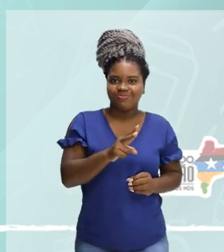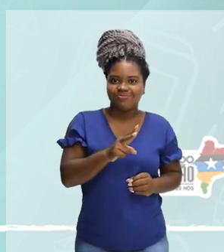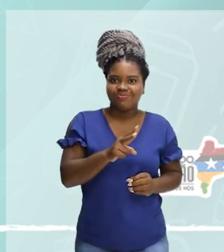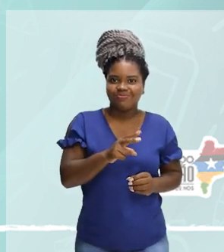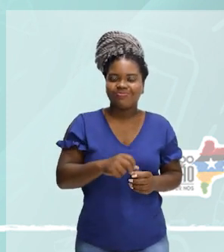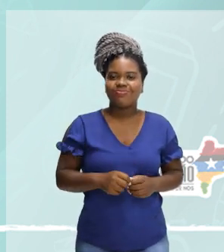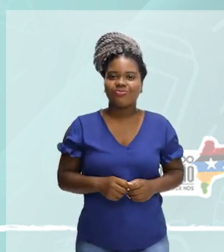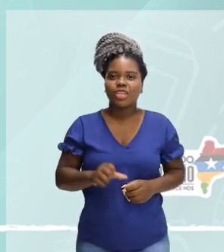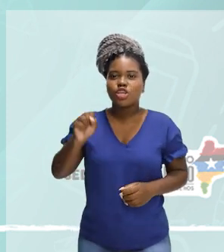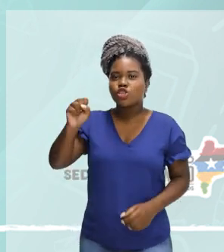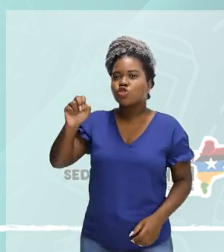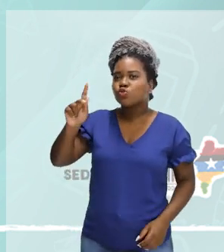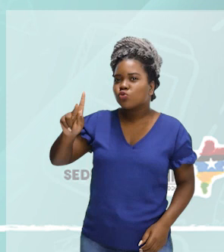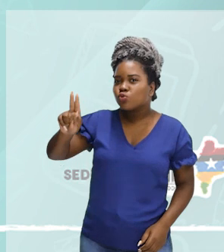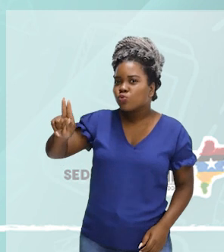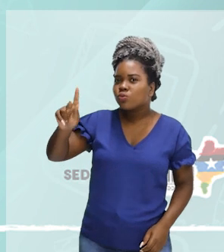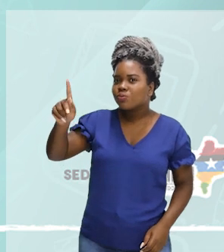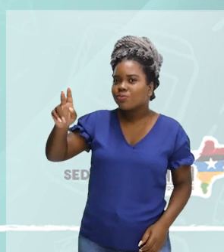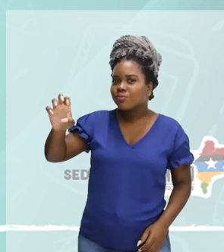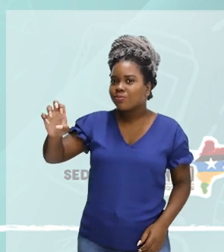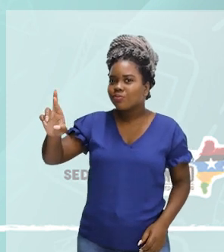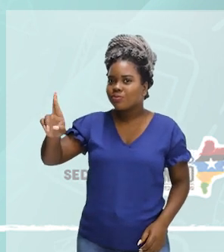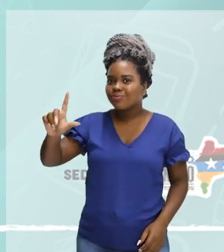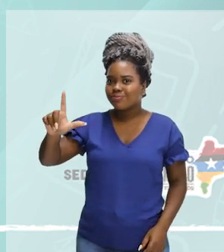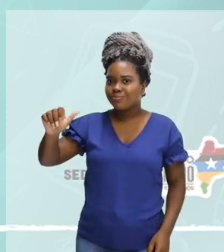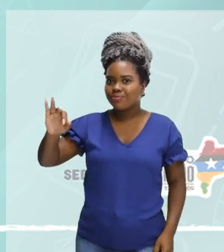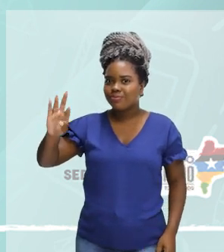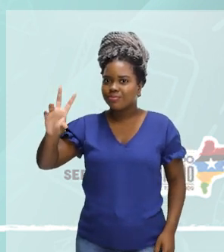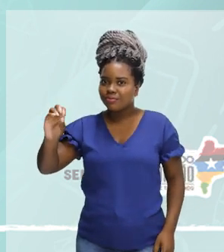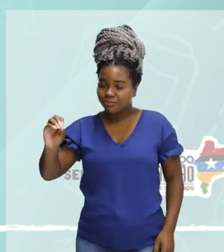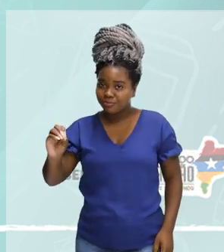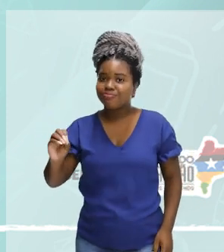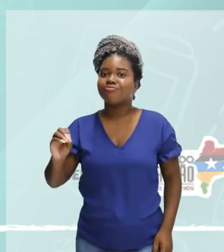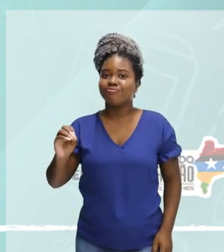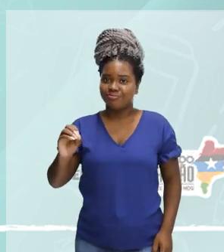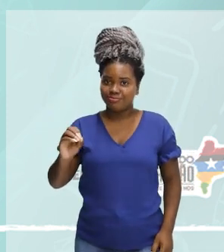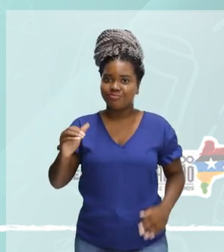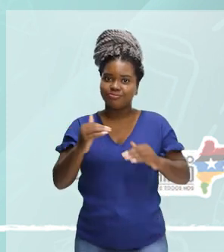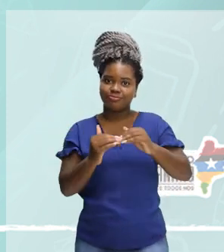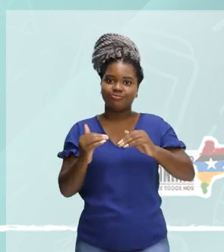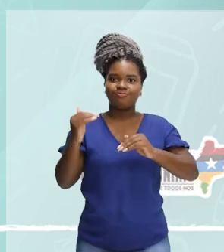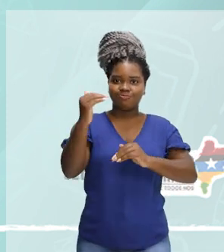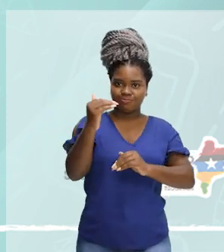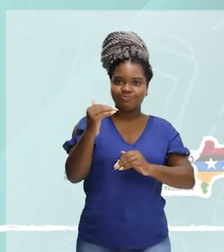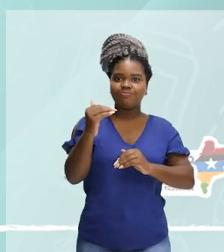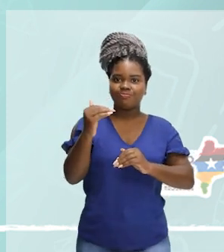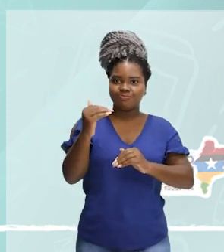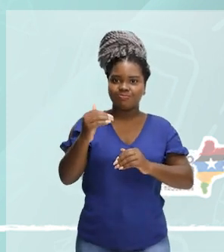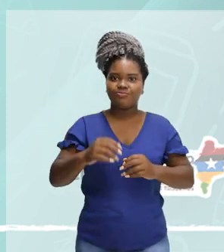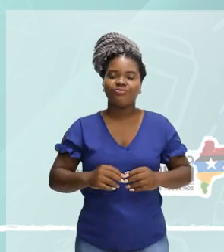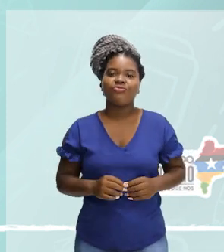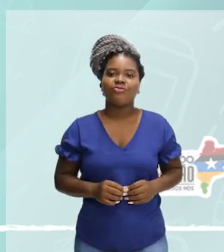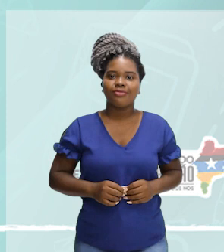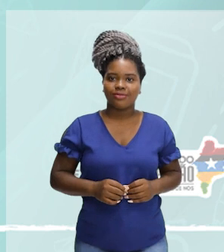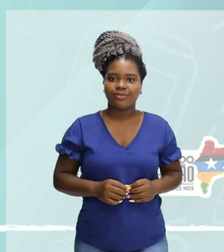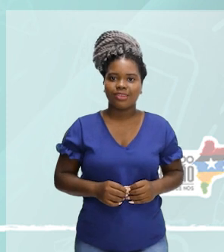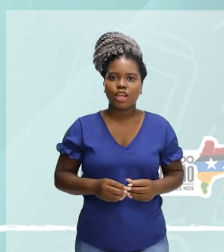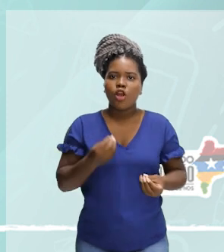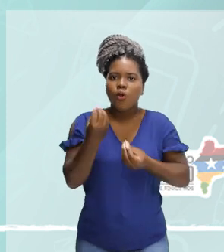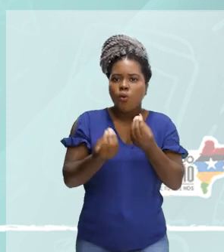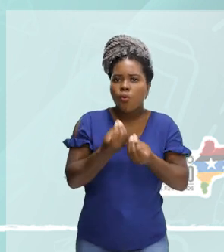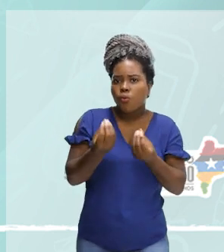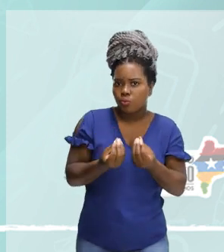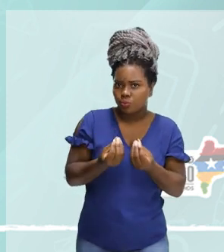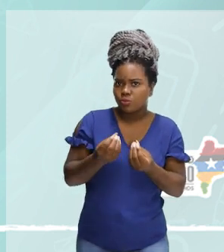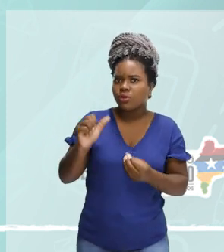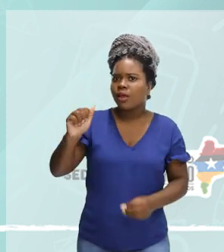dizendo, superlativo, tá? E pode ser absoluto ou relativo. Superlativo absoluto, o